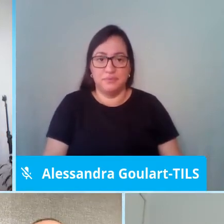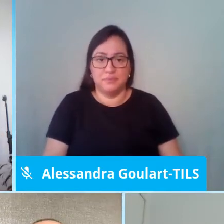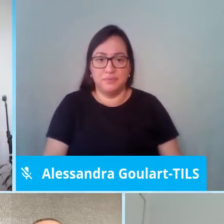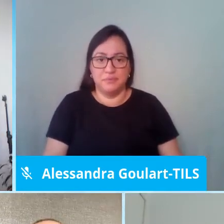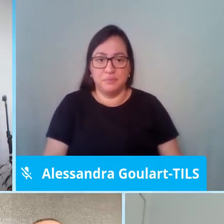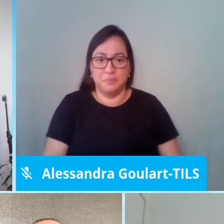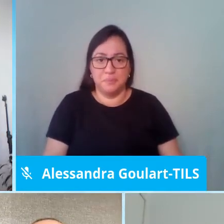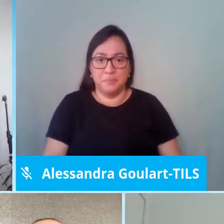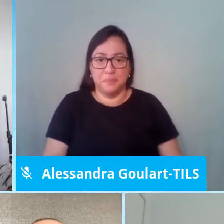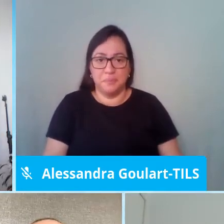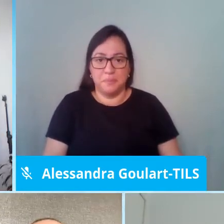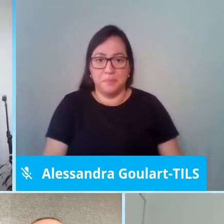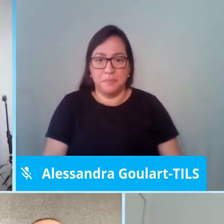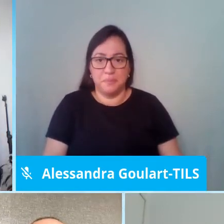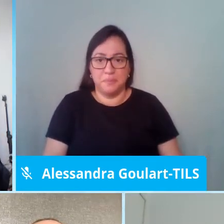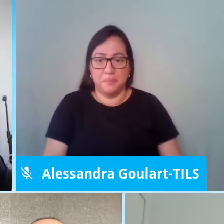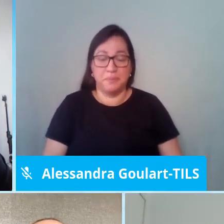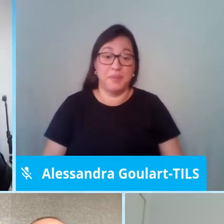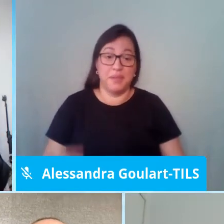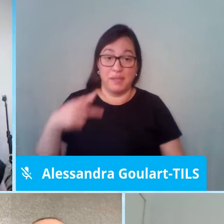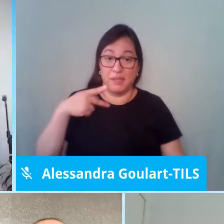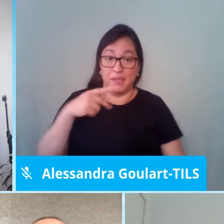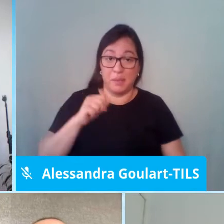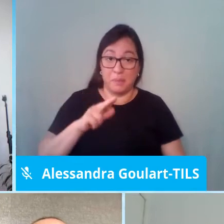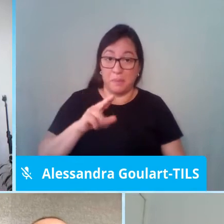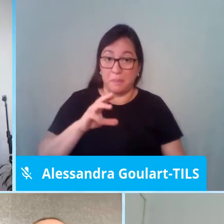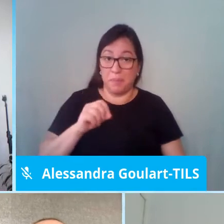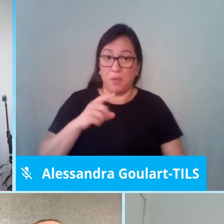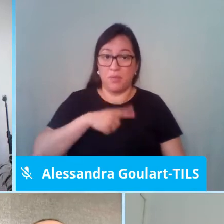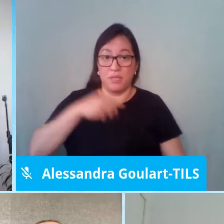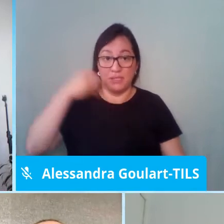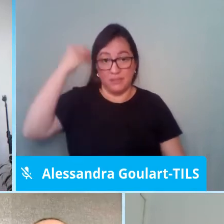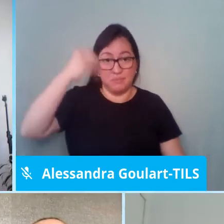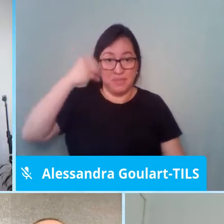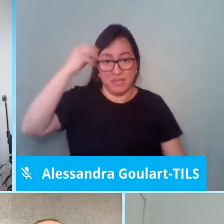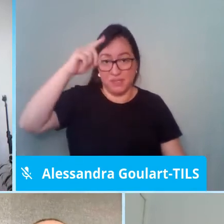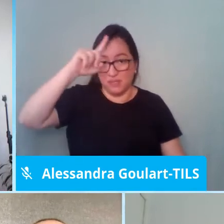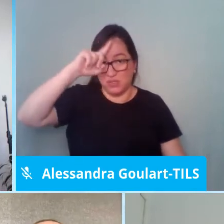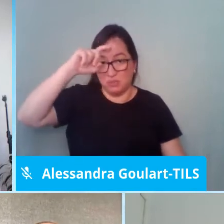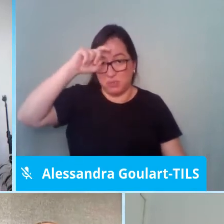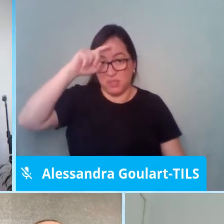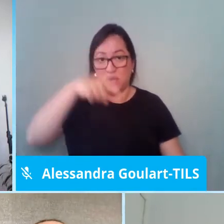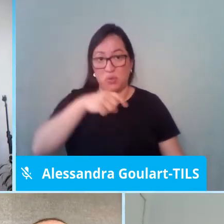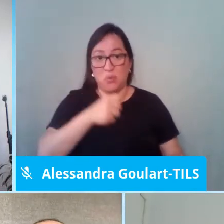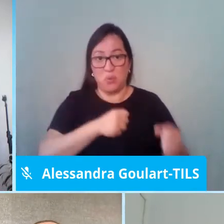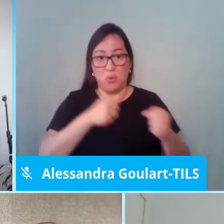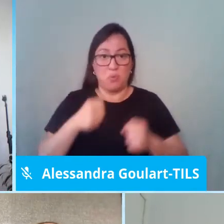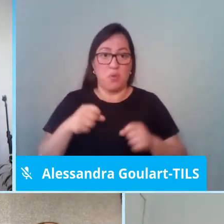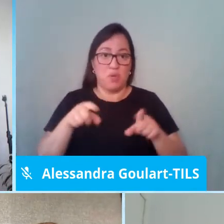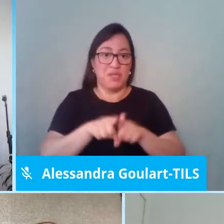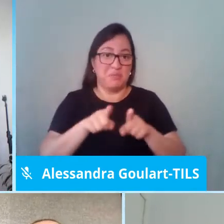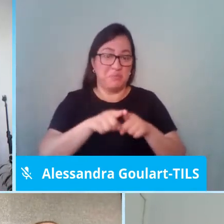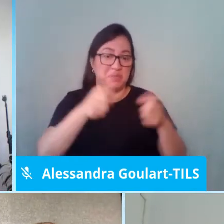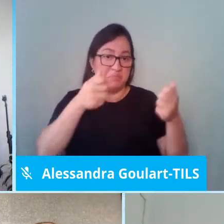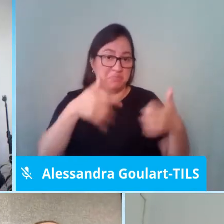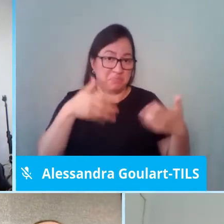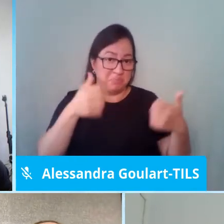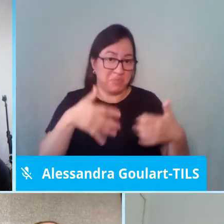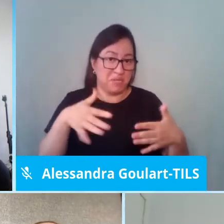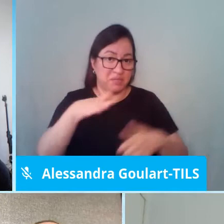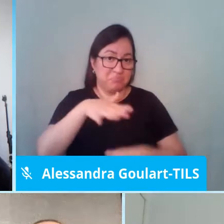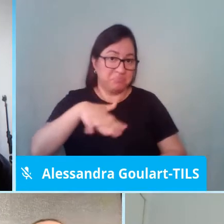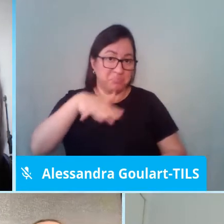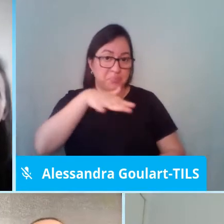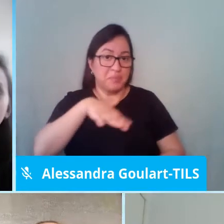Legal. Paulo quer comentar um pouquinho sobre isso. Paulo tem uma experiência de hospital também, né? Acho que pode falar a partir desse lugar